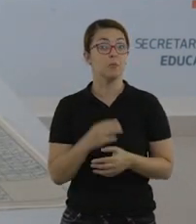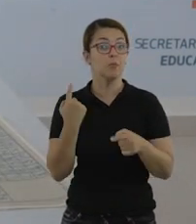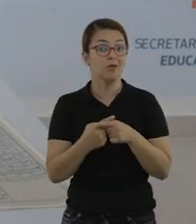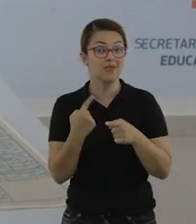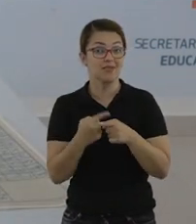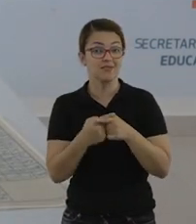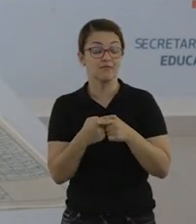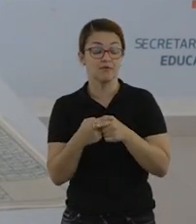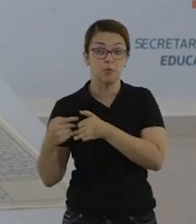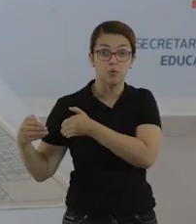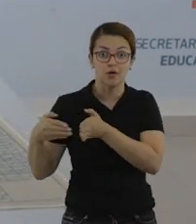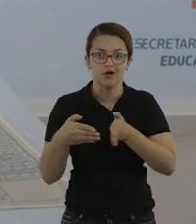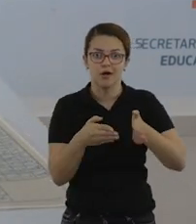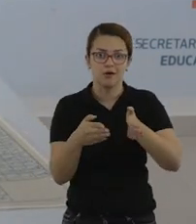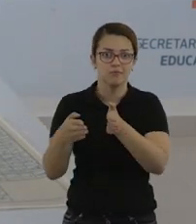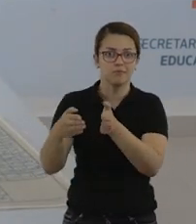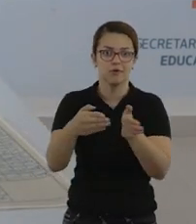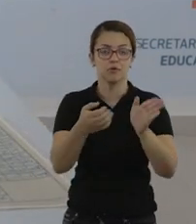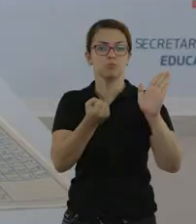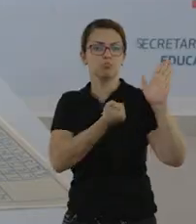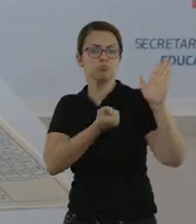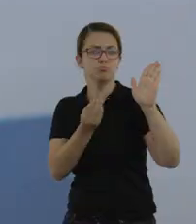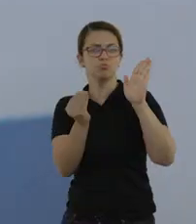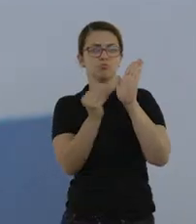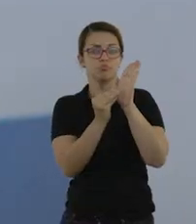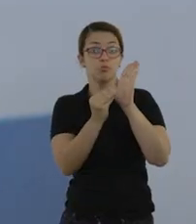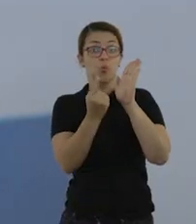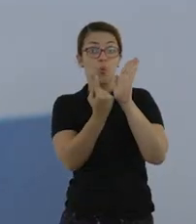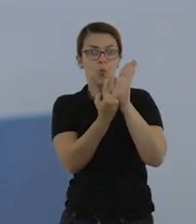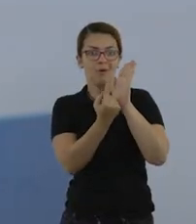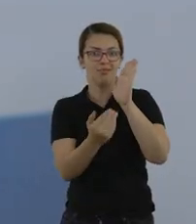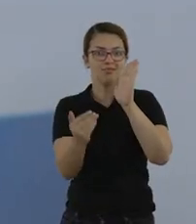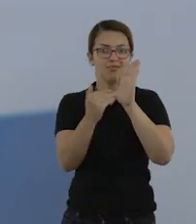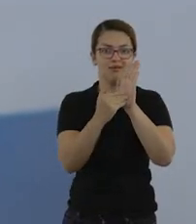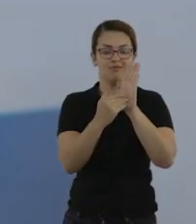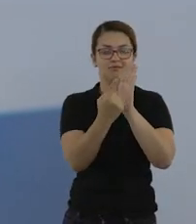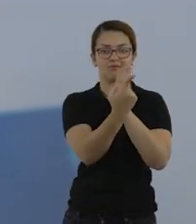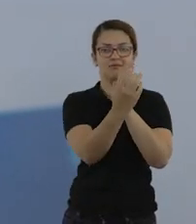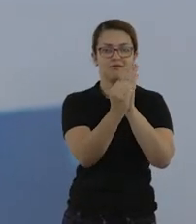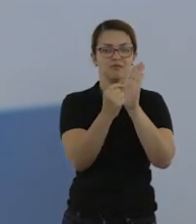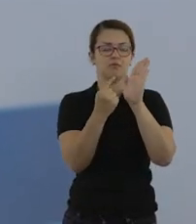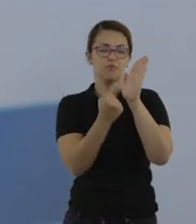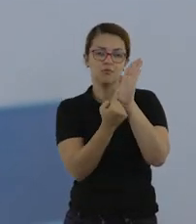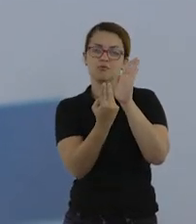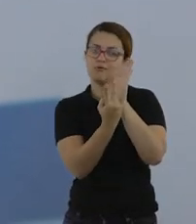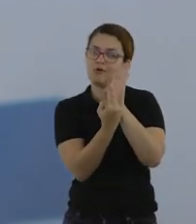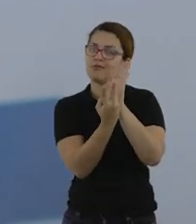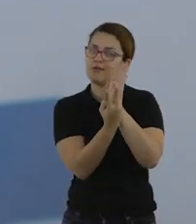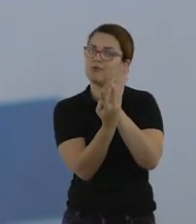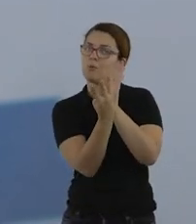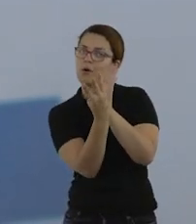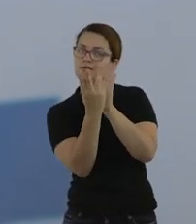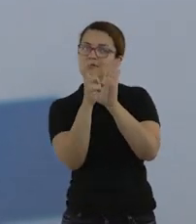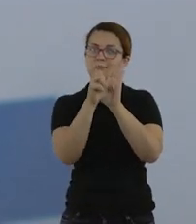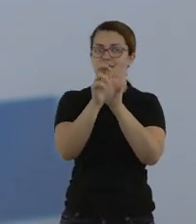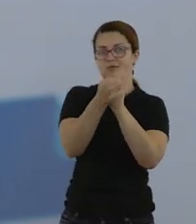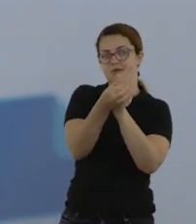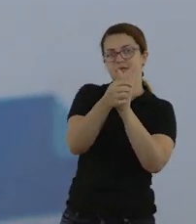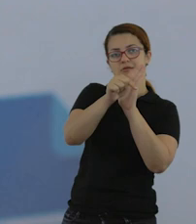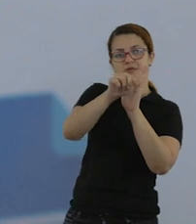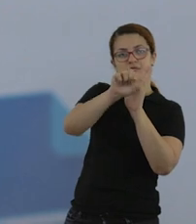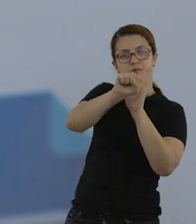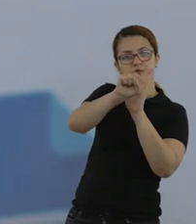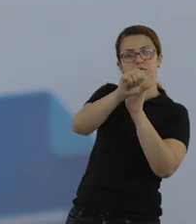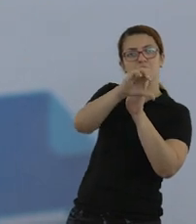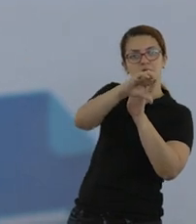ela na sequência numérica de 1 a 10, tá vendo? Ó, 1, 2, 3, 4, 5, 6,